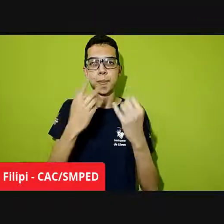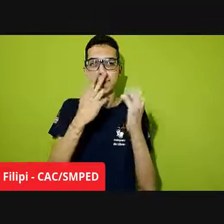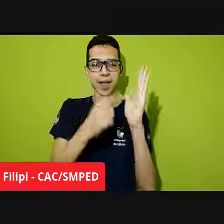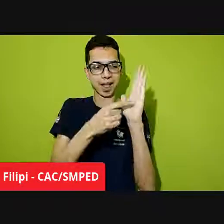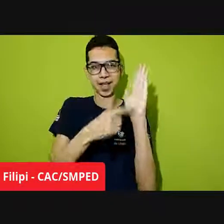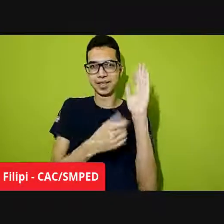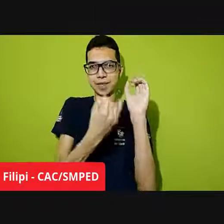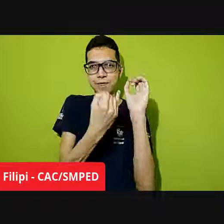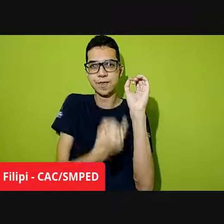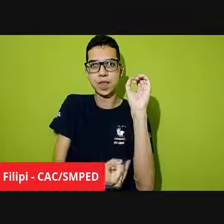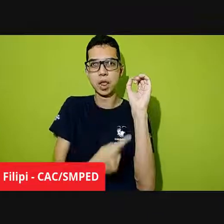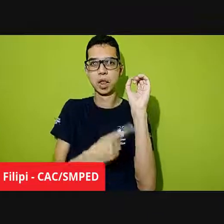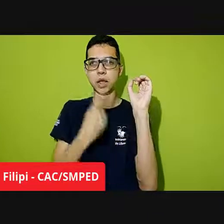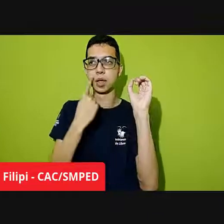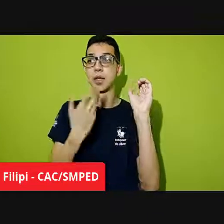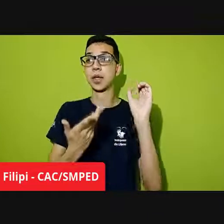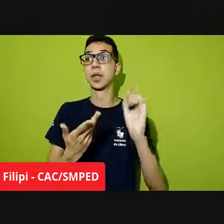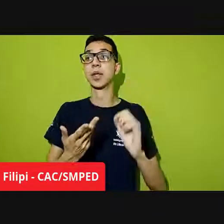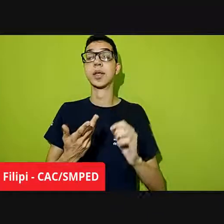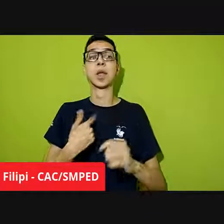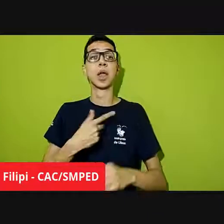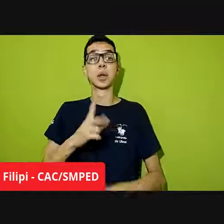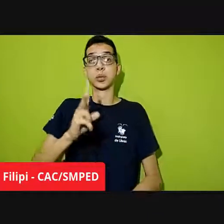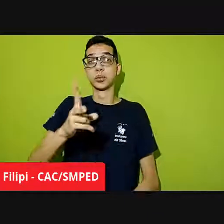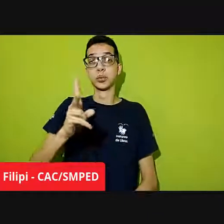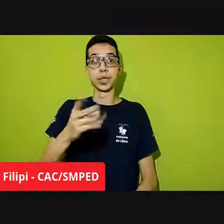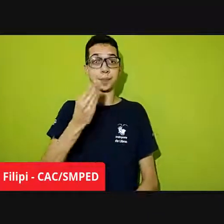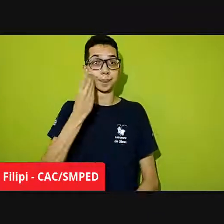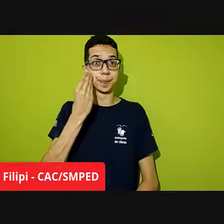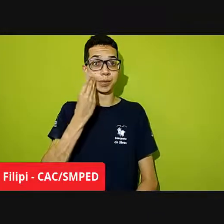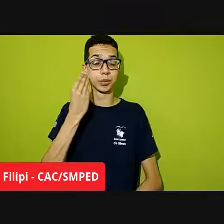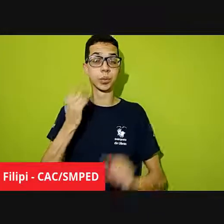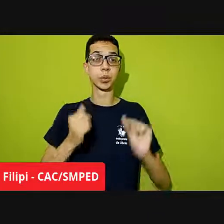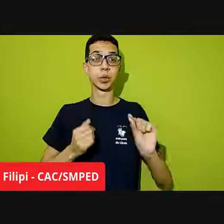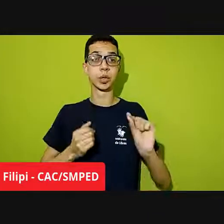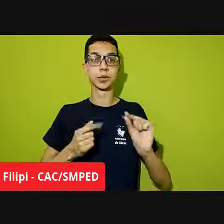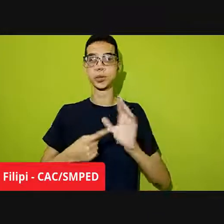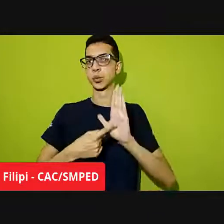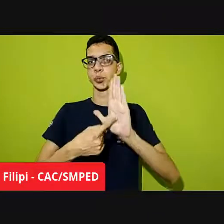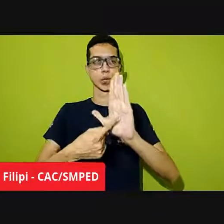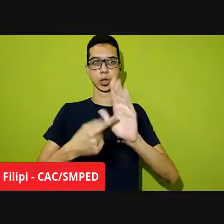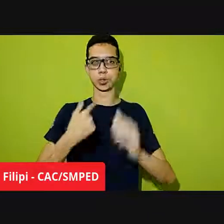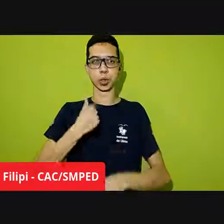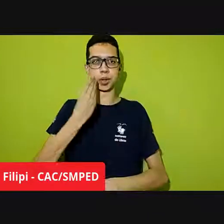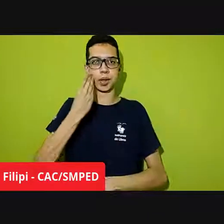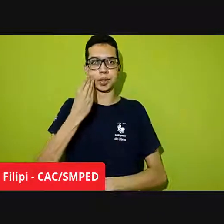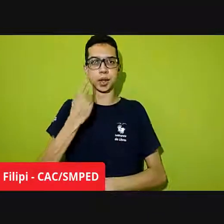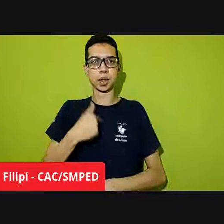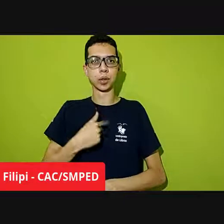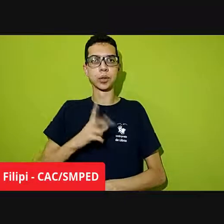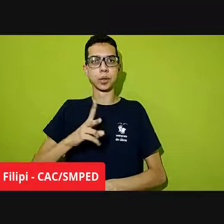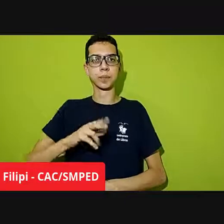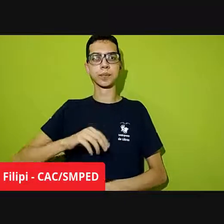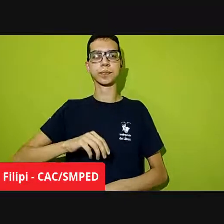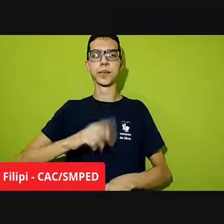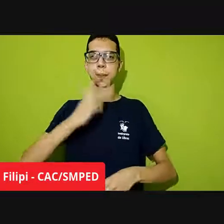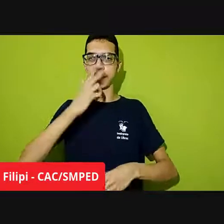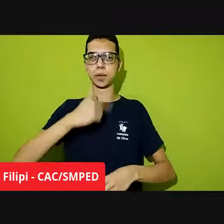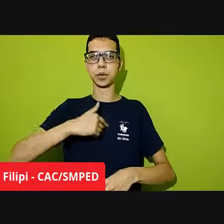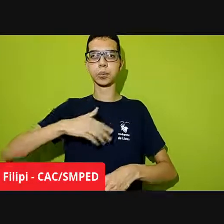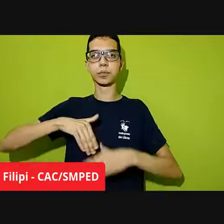negócio todo. Então, eu fazia sempre formas de que isso não aparecesse tanto. Então, eu colocava os braços para trás, ou no